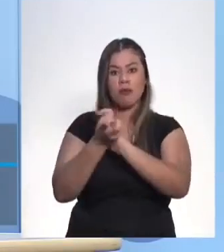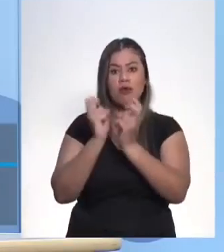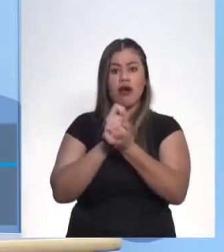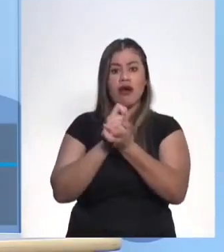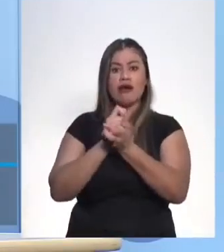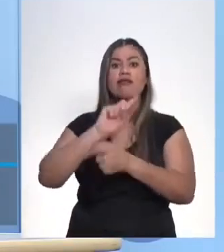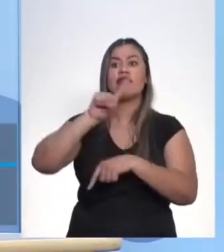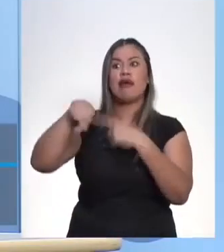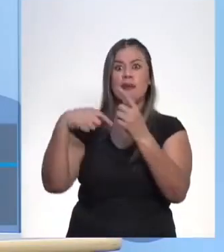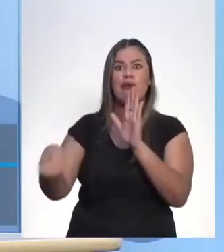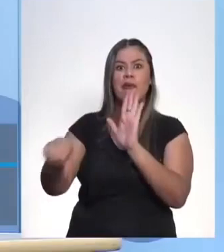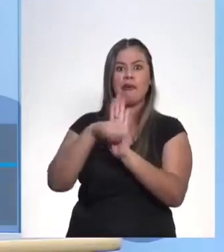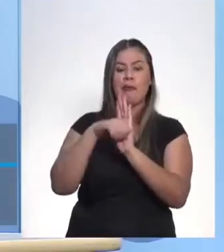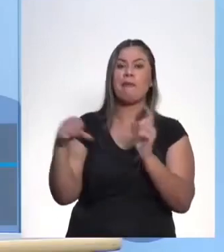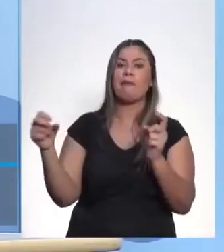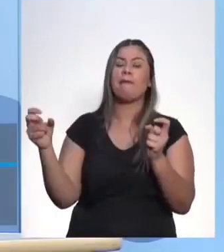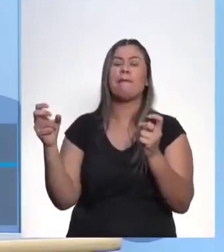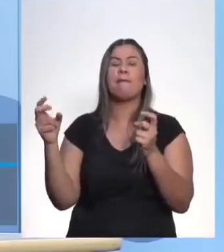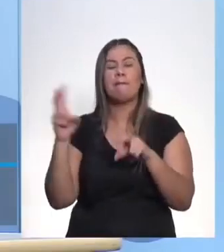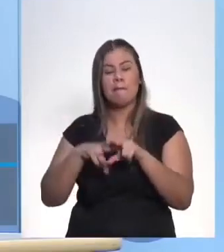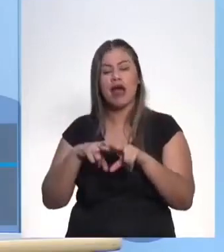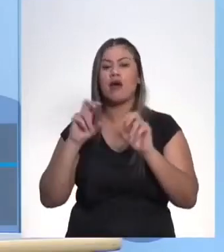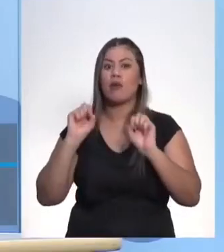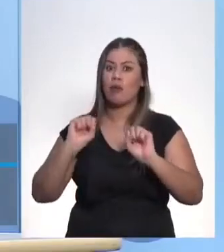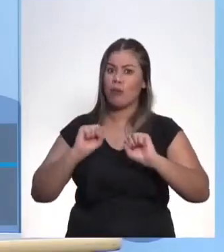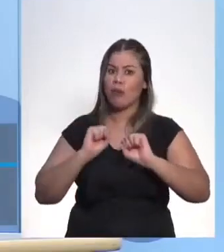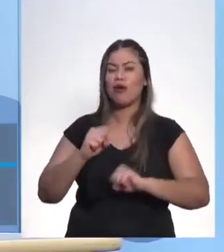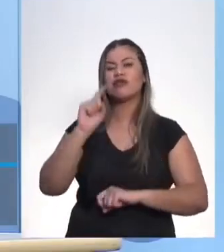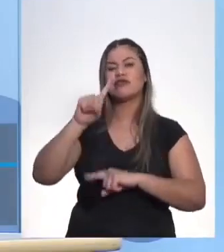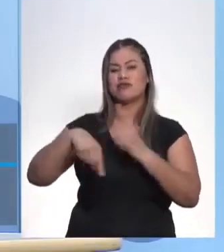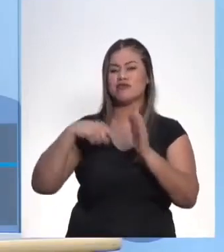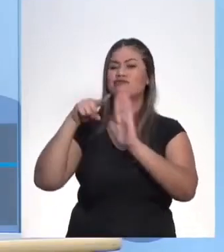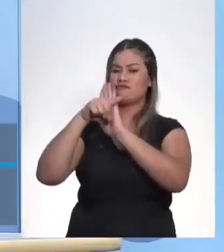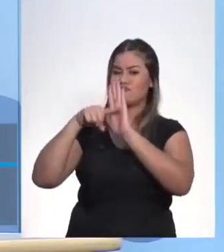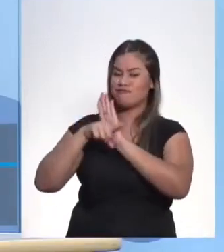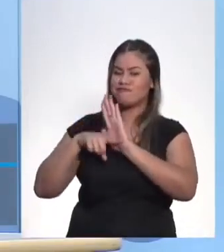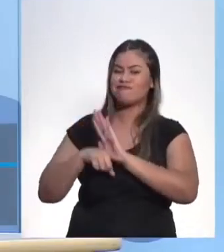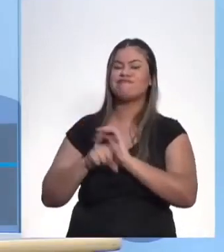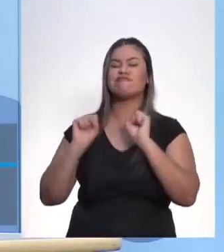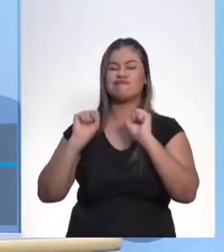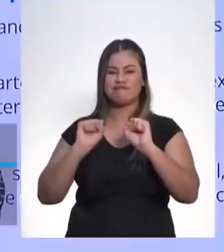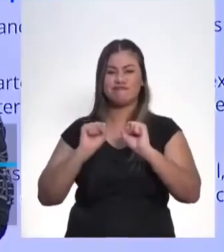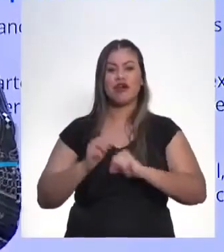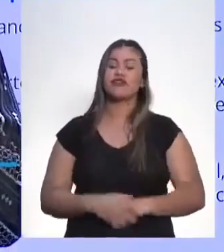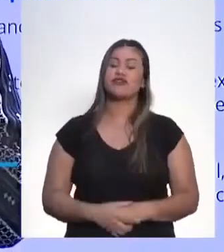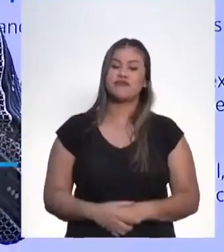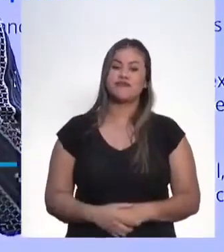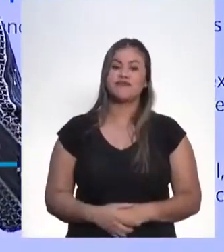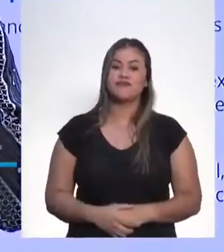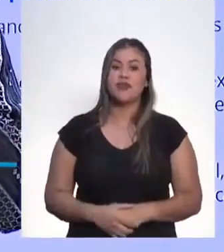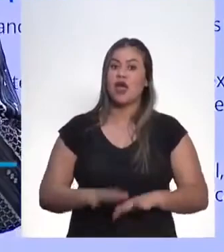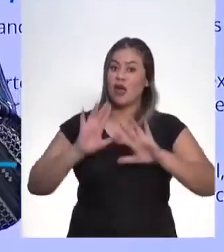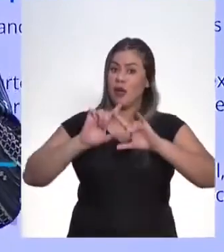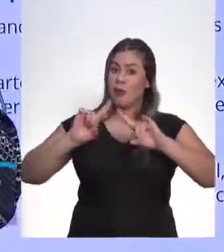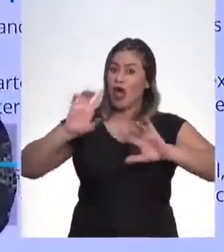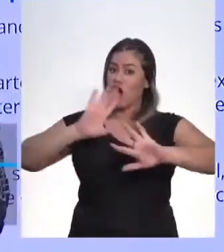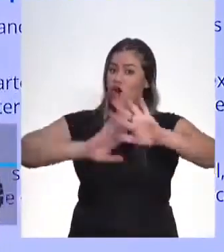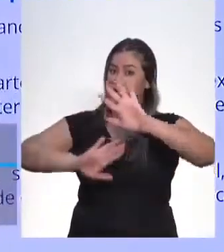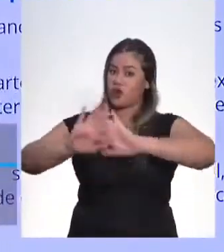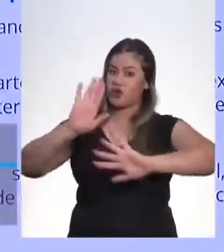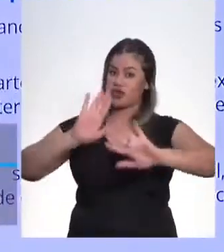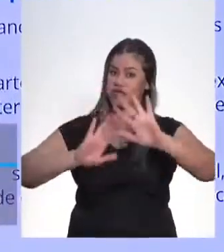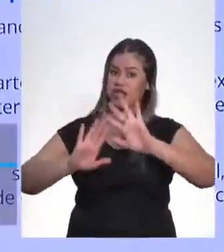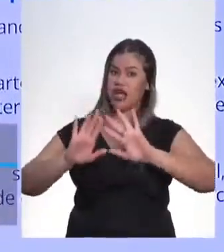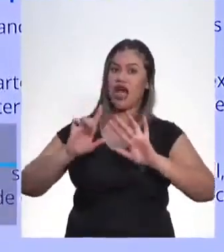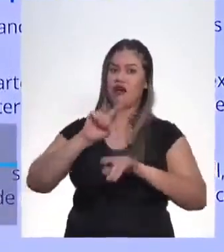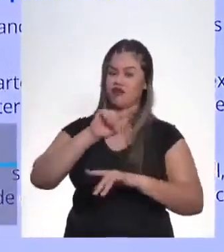eram presos. Aí vocês podem depois verificar isso na história, Sim, né, Pro? Estudar. Mas, ó, tome cuidado com as coisas de casa.